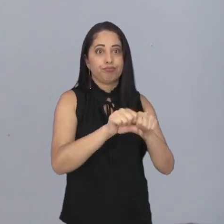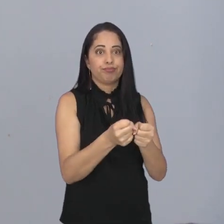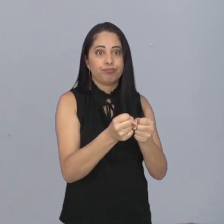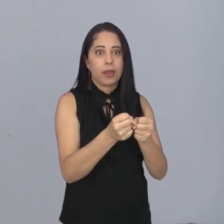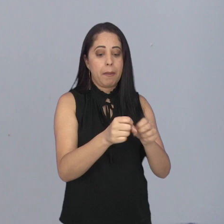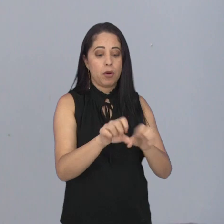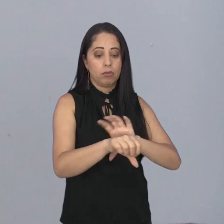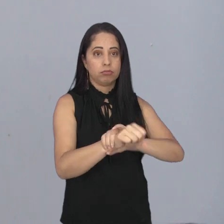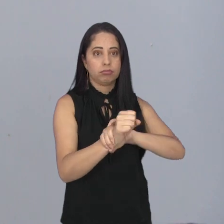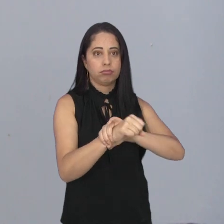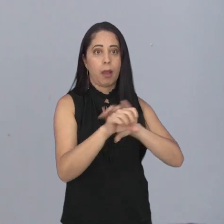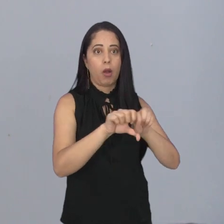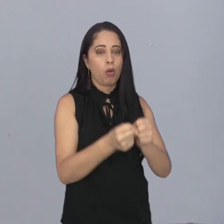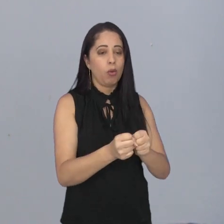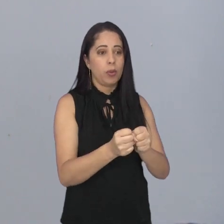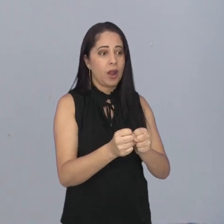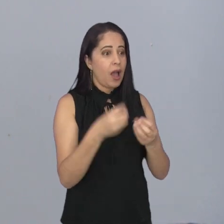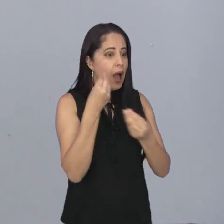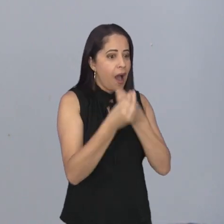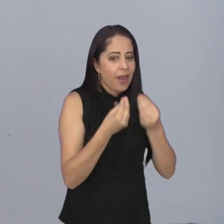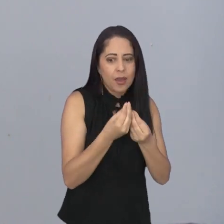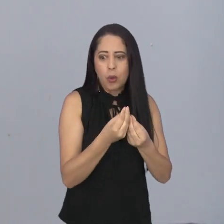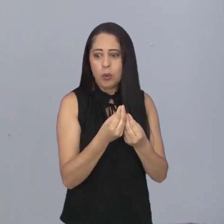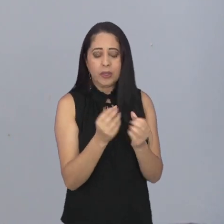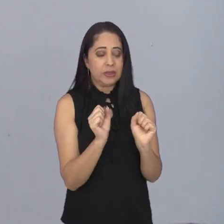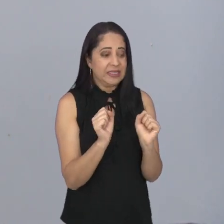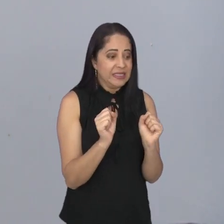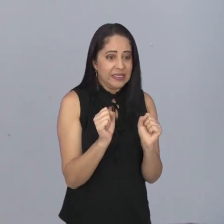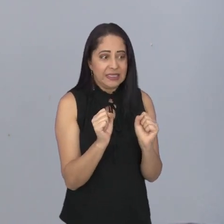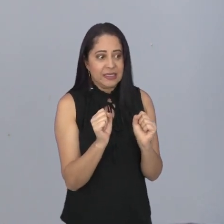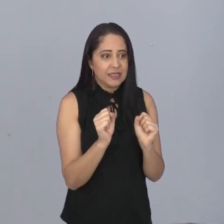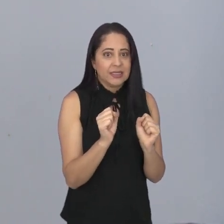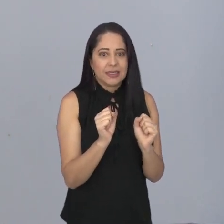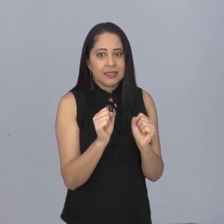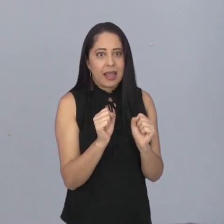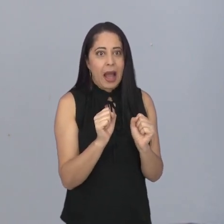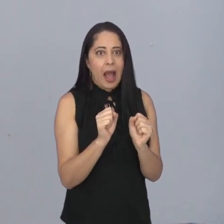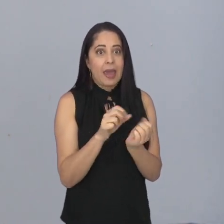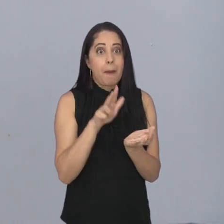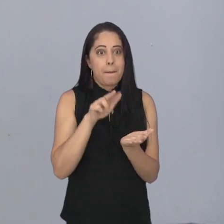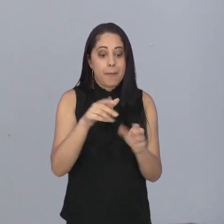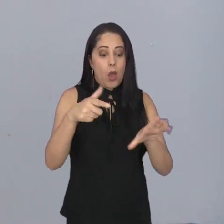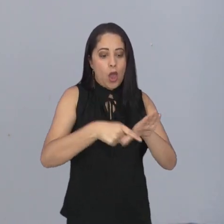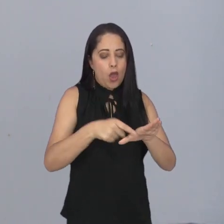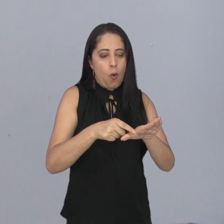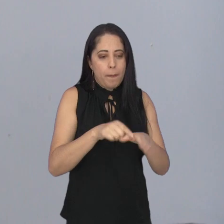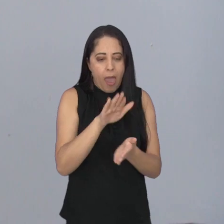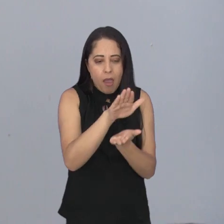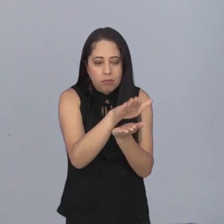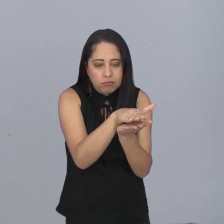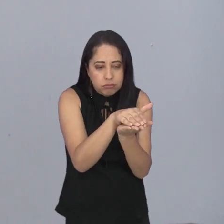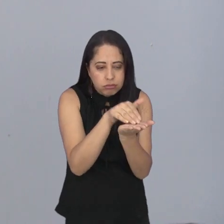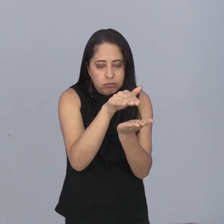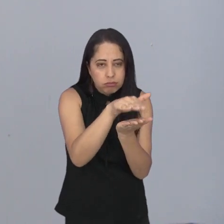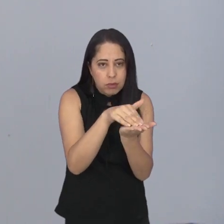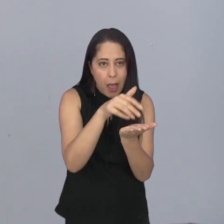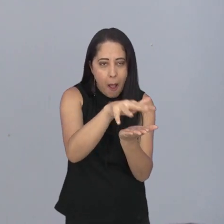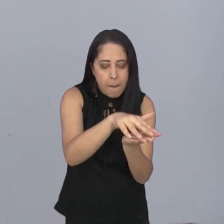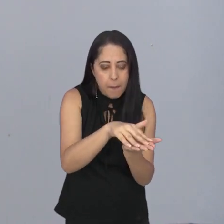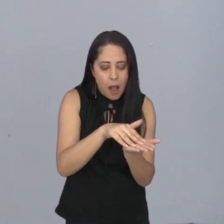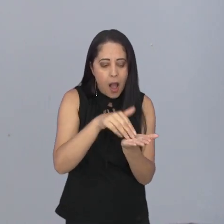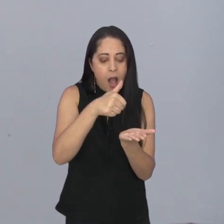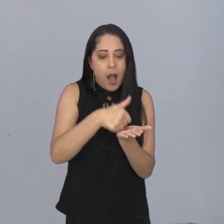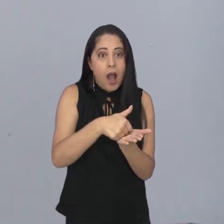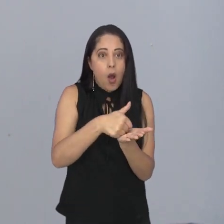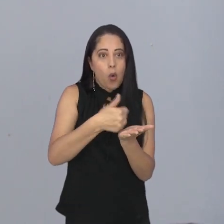2 pulsos e não tinha como me mexer. Eu com o meu pé, com o dedo até consegui